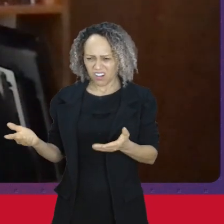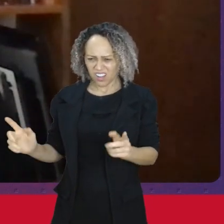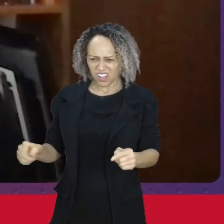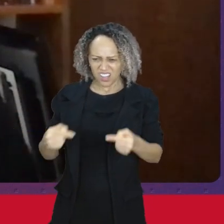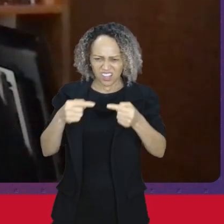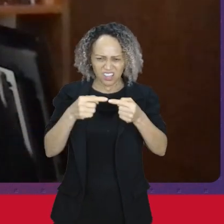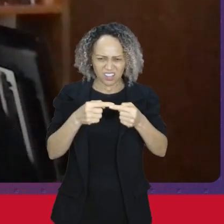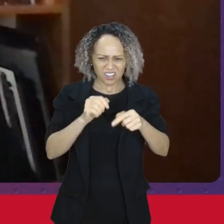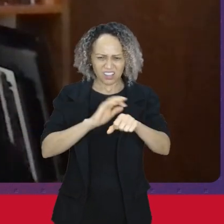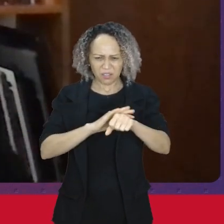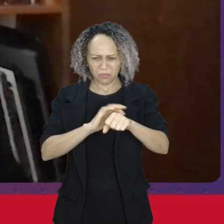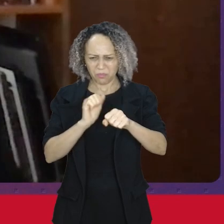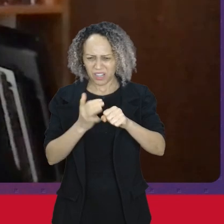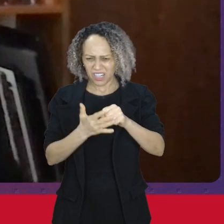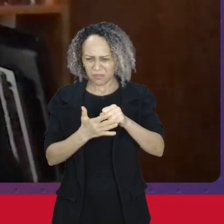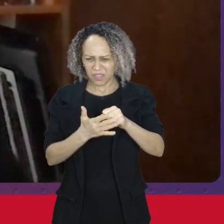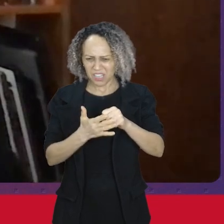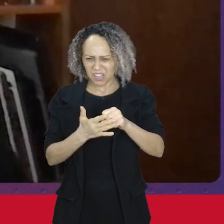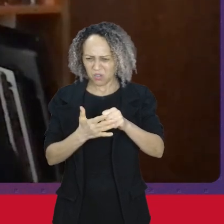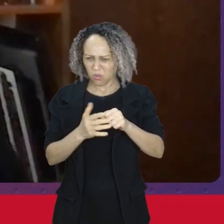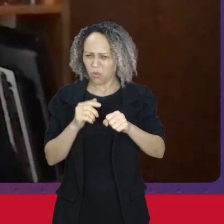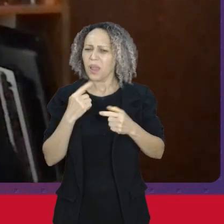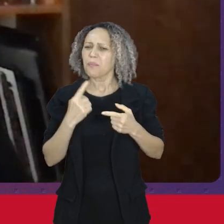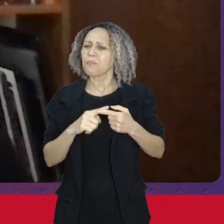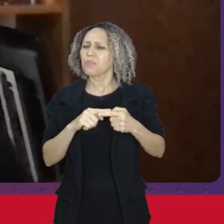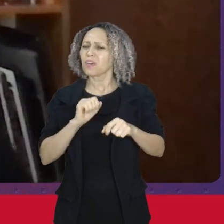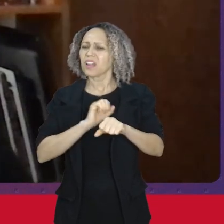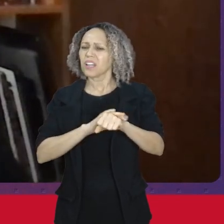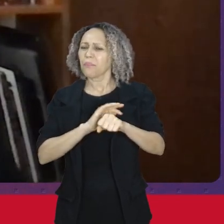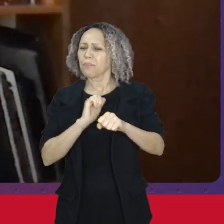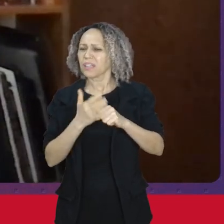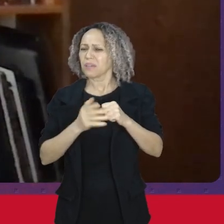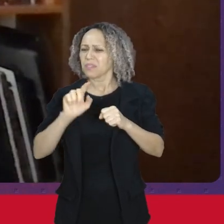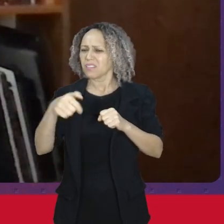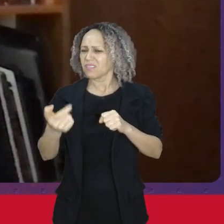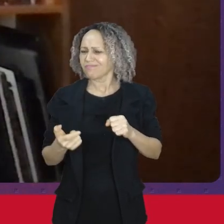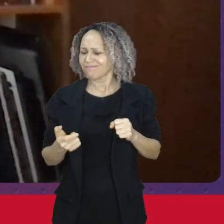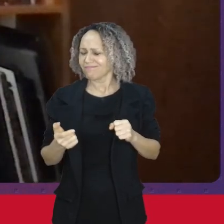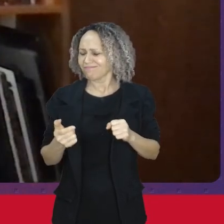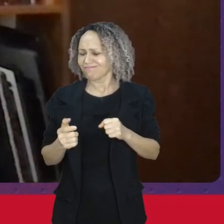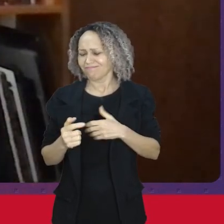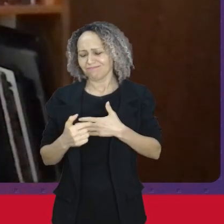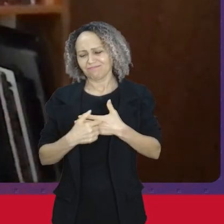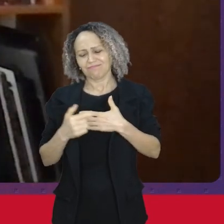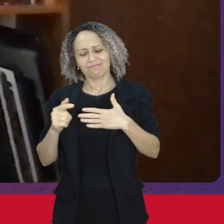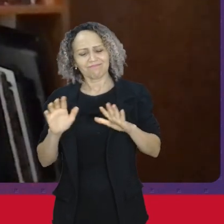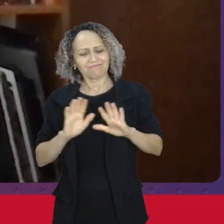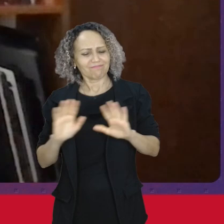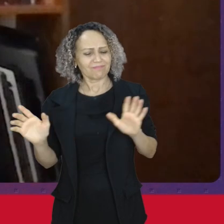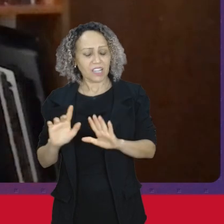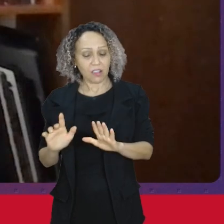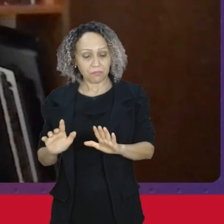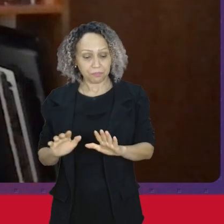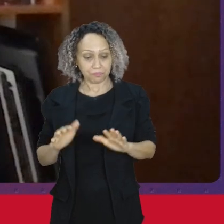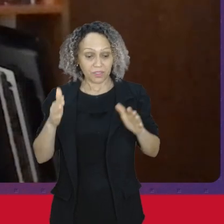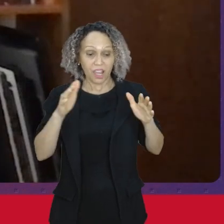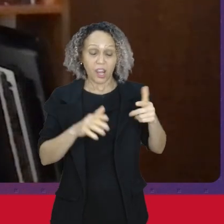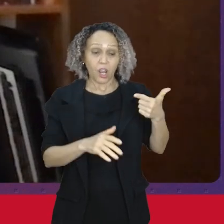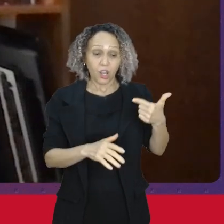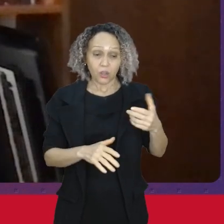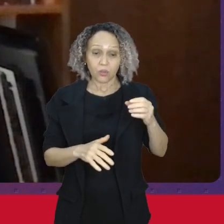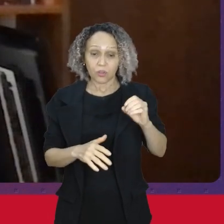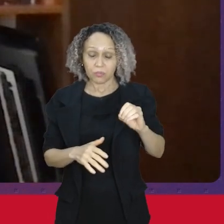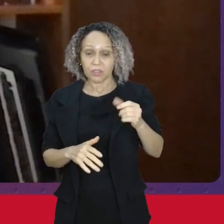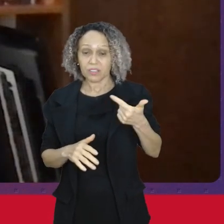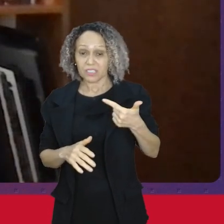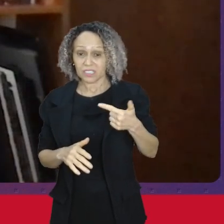é consequência da pandemia, e não é. A fome já tinha voltado ao Brasil. Em 2017,